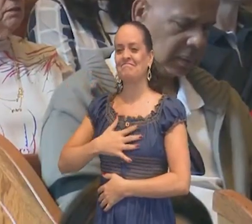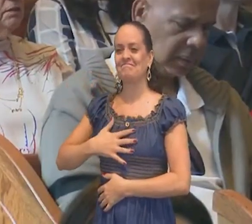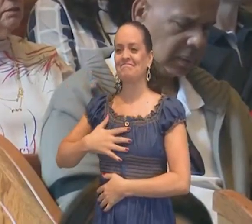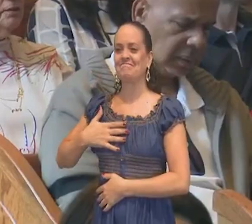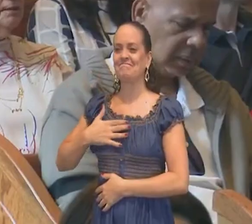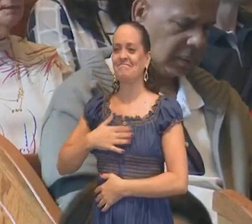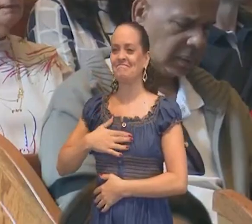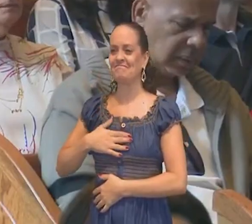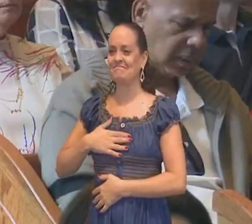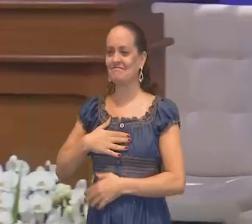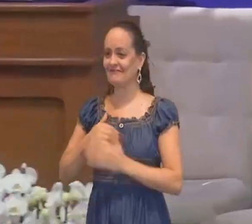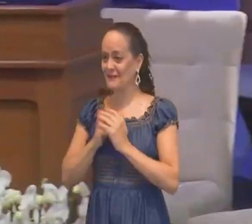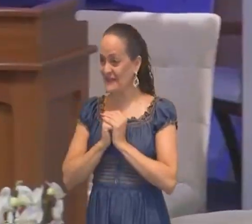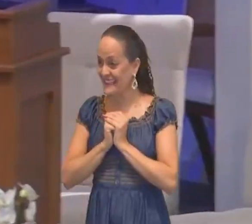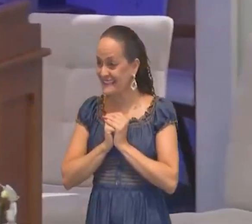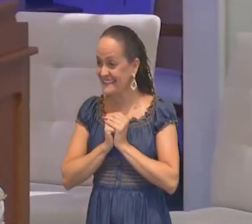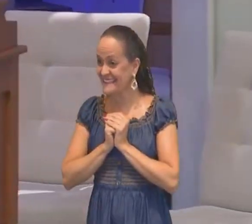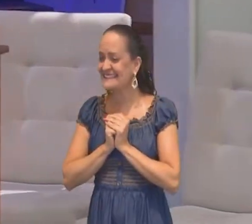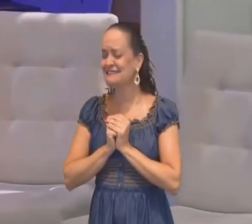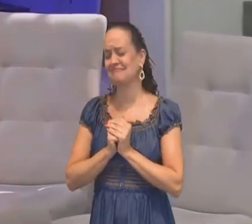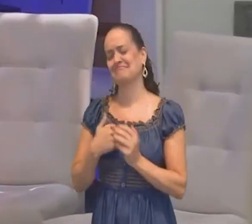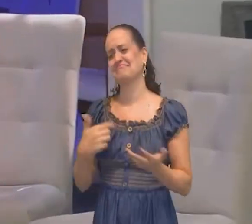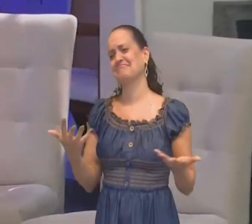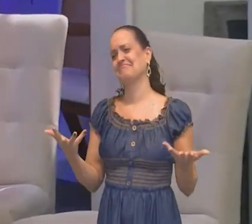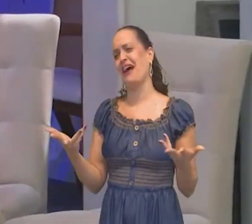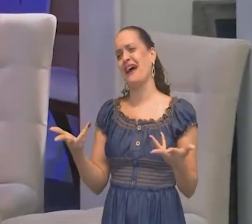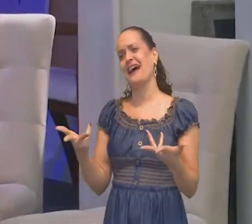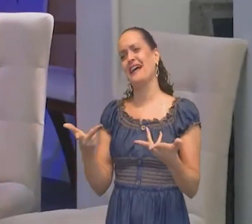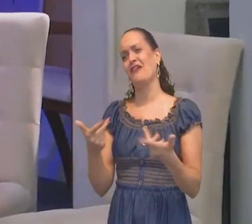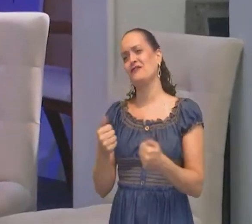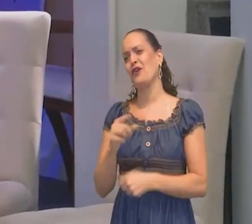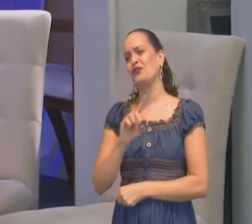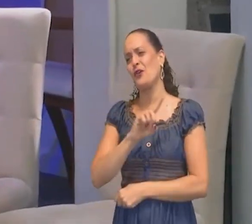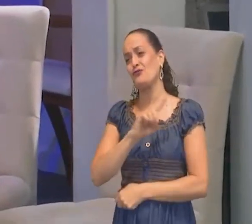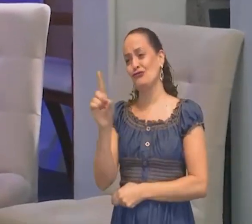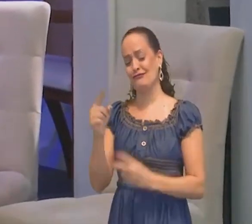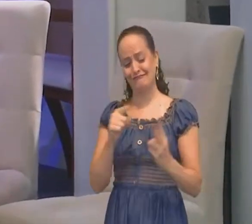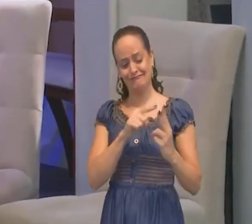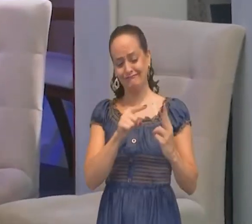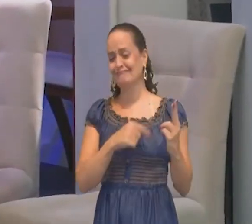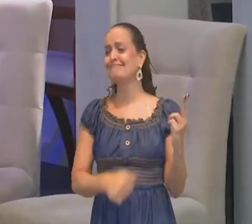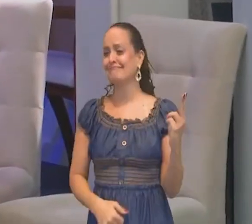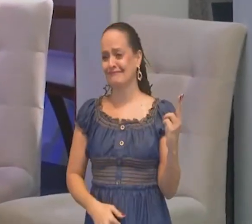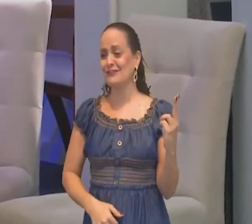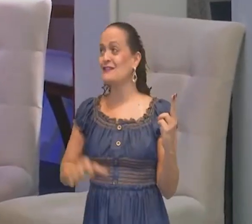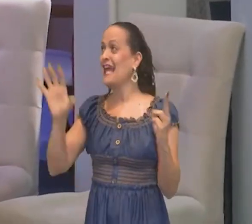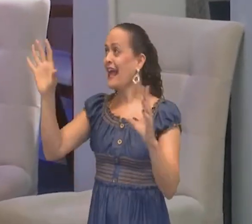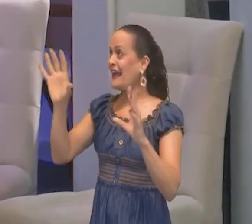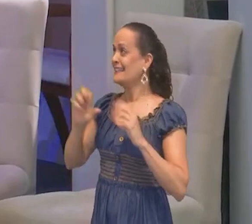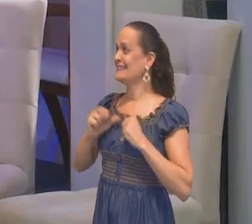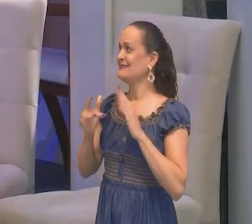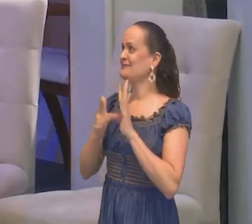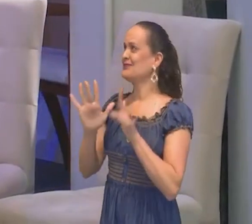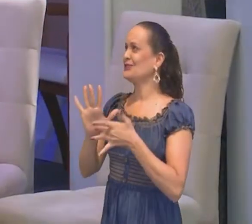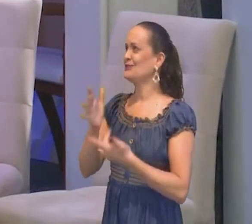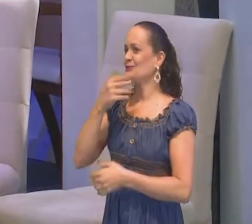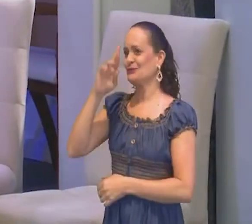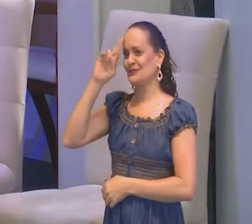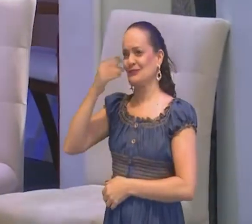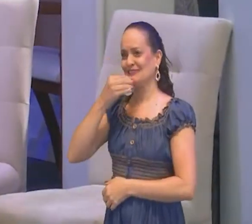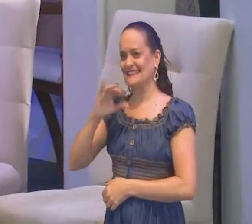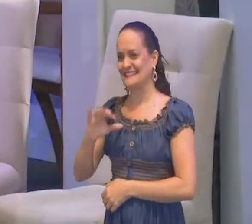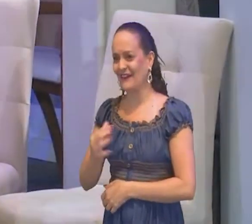satisfiz. Ah, que coisa extraordinária, meu irmão. Foi aquele dia em que nós recebemos Jesus como nosso Senhor e